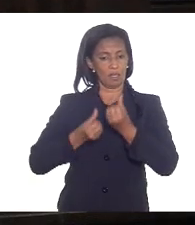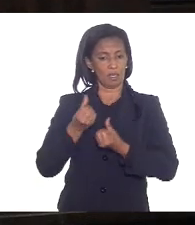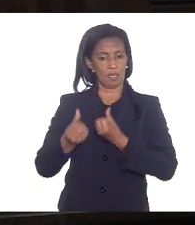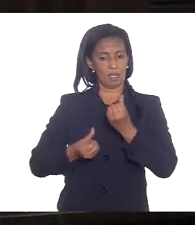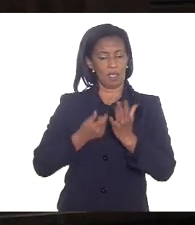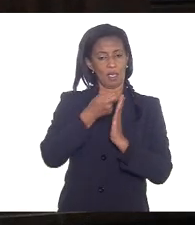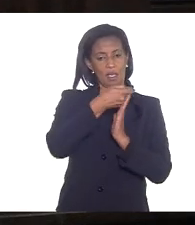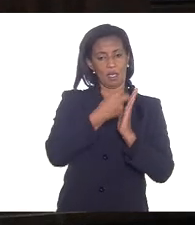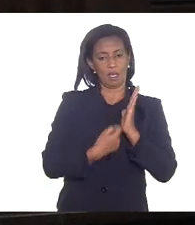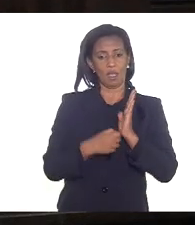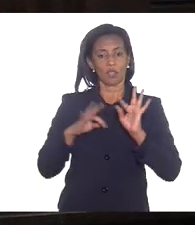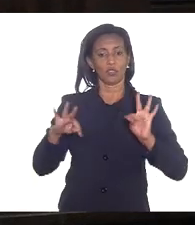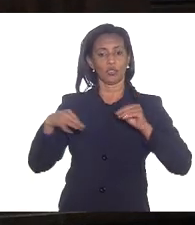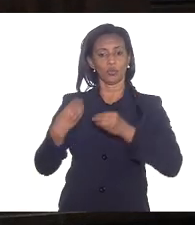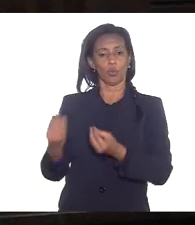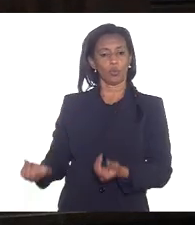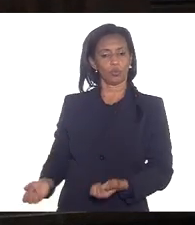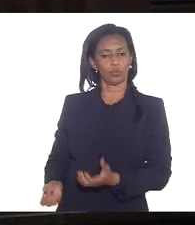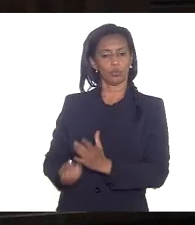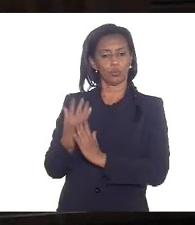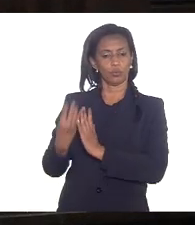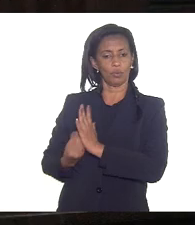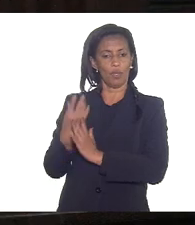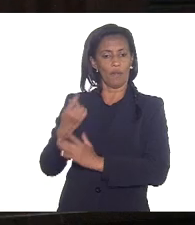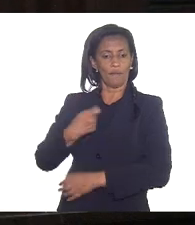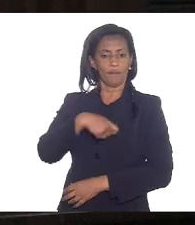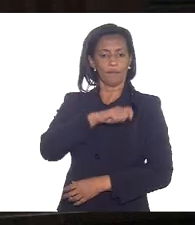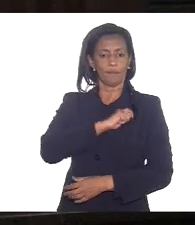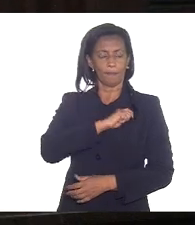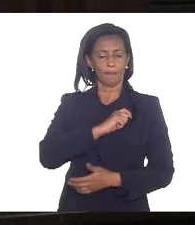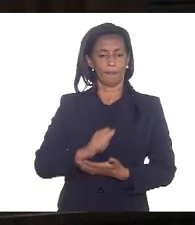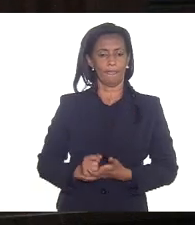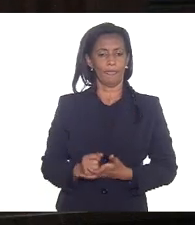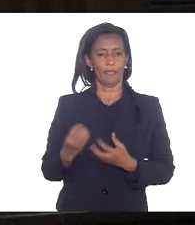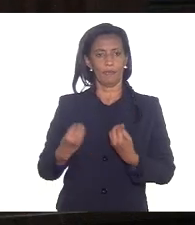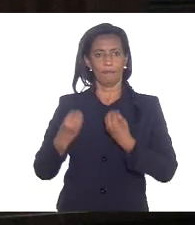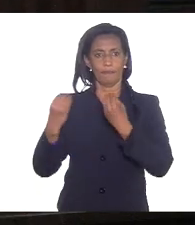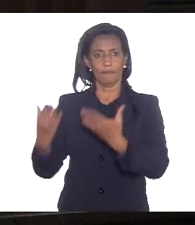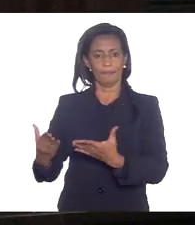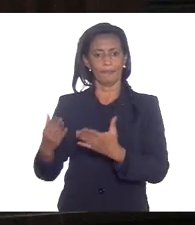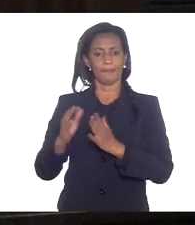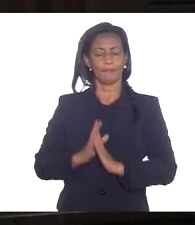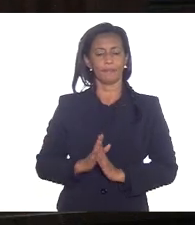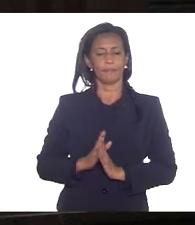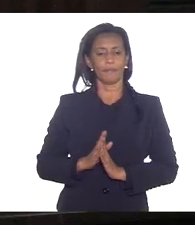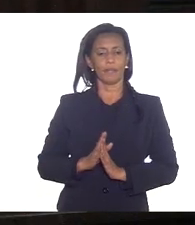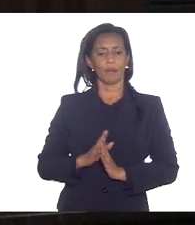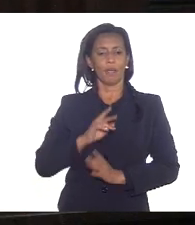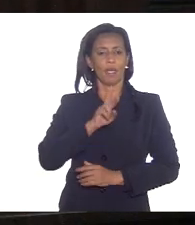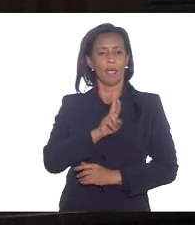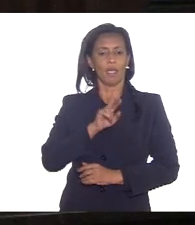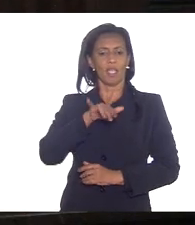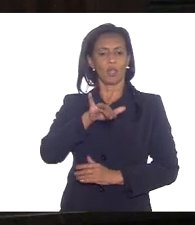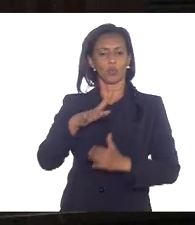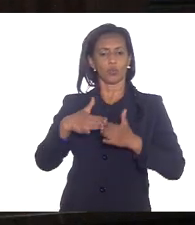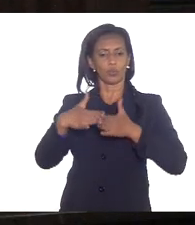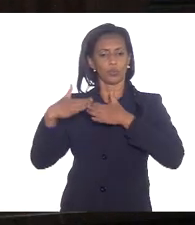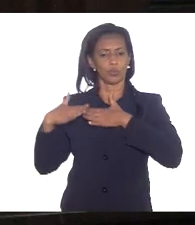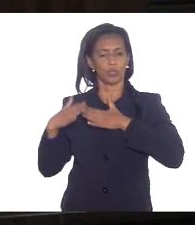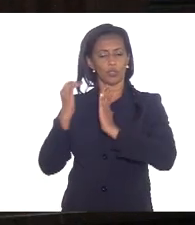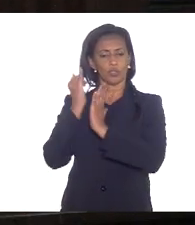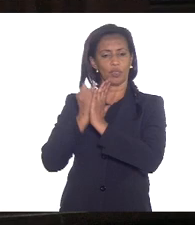relação de todos os incentivos fiscais concedidos por meio de renúncia de receita